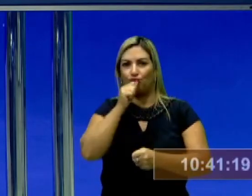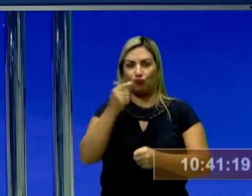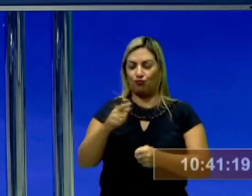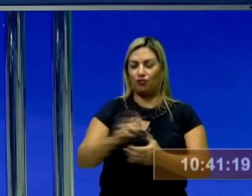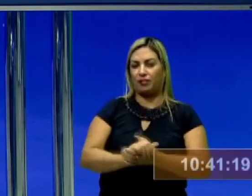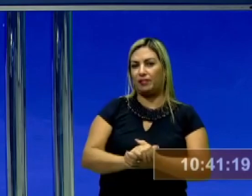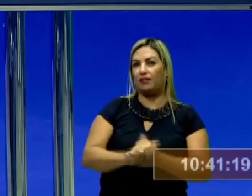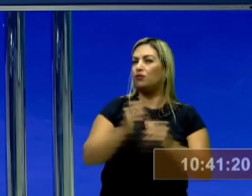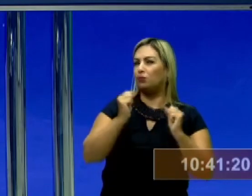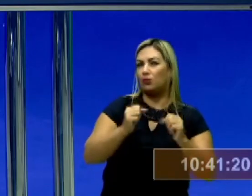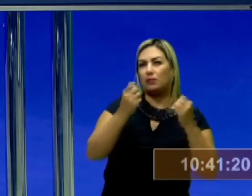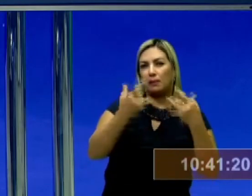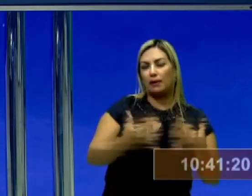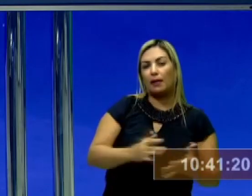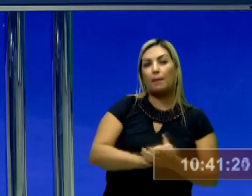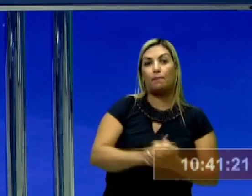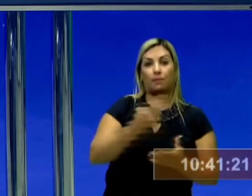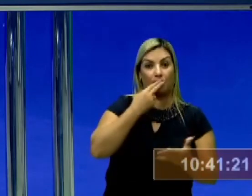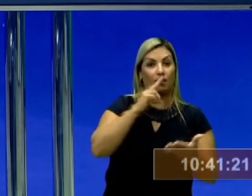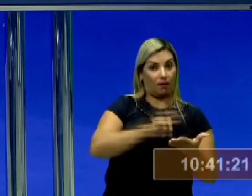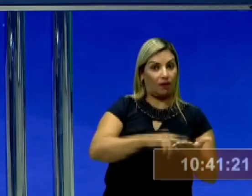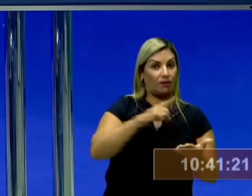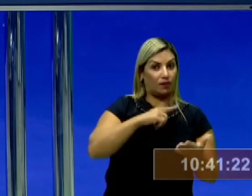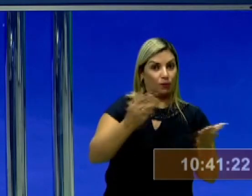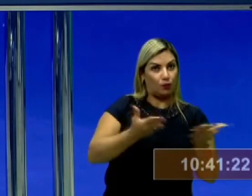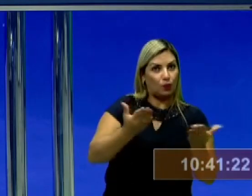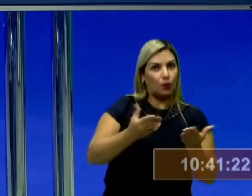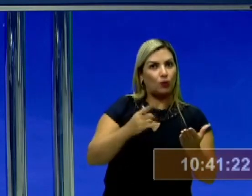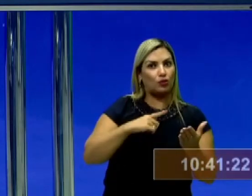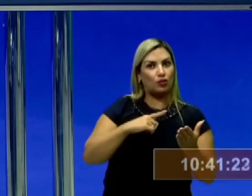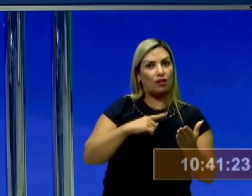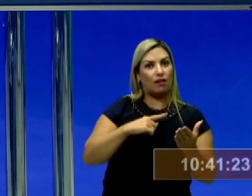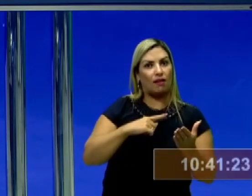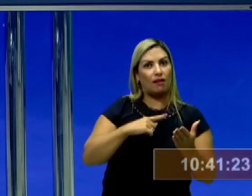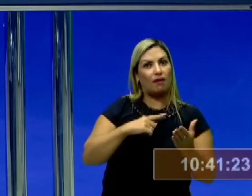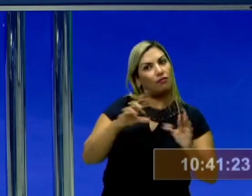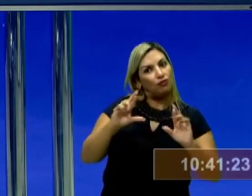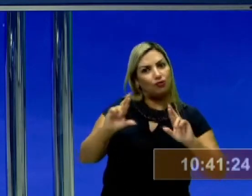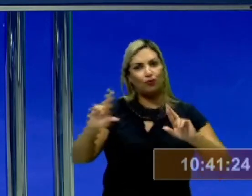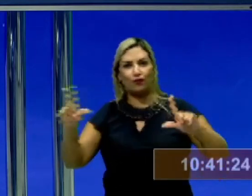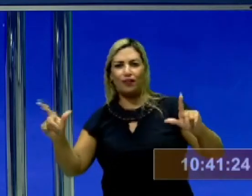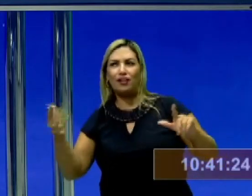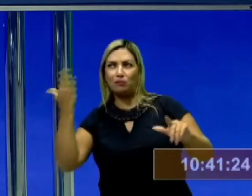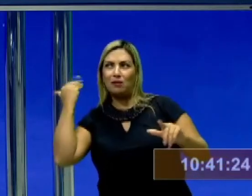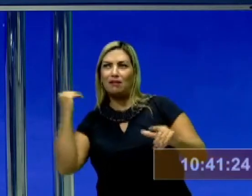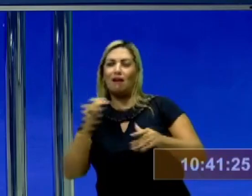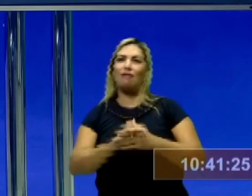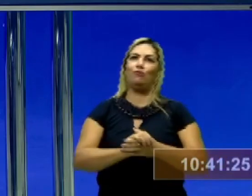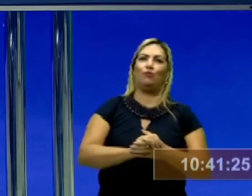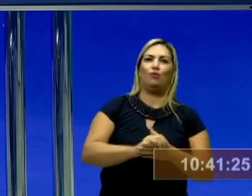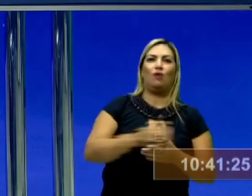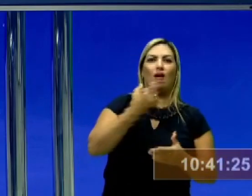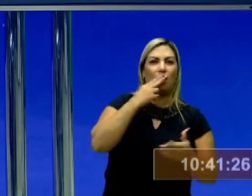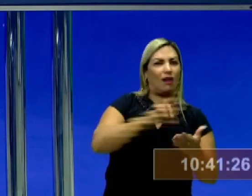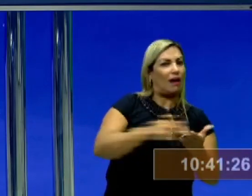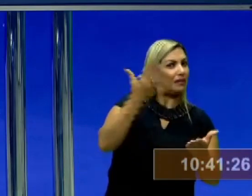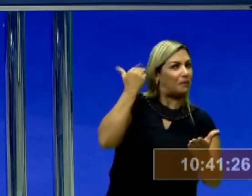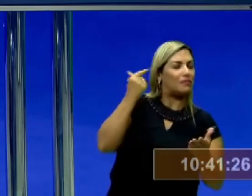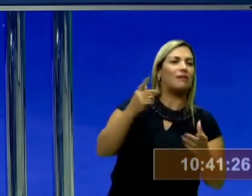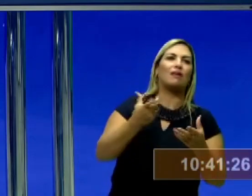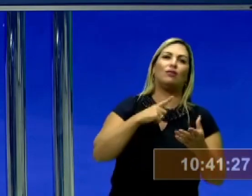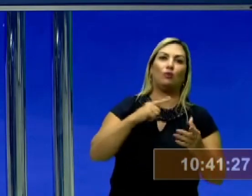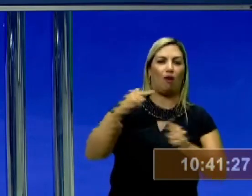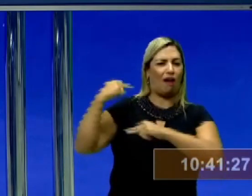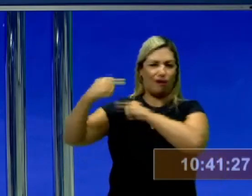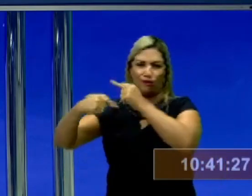Então, a gente pode falar que a carta do leitor que nós temos hoje é um subtipo daquela carta que nós conhecíamos antes, que essa